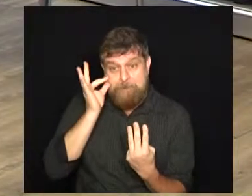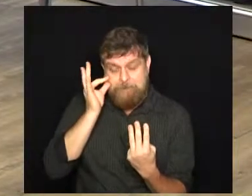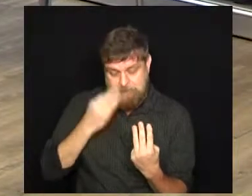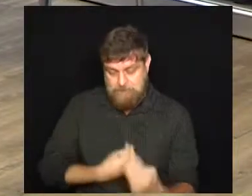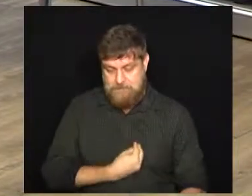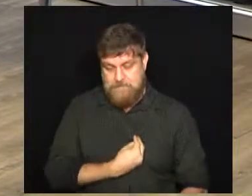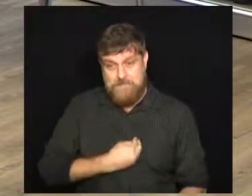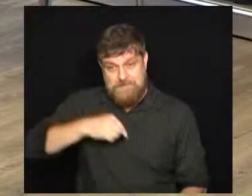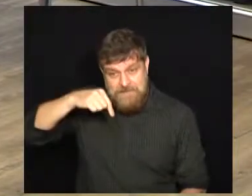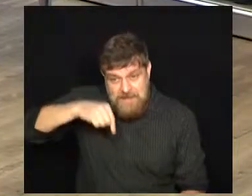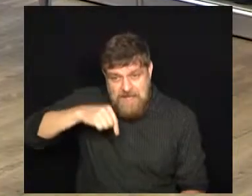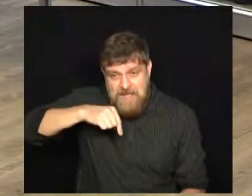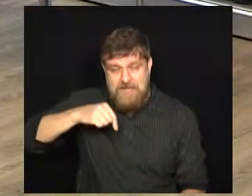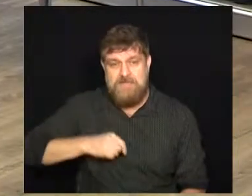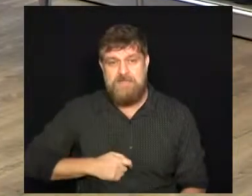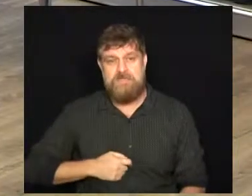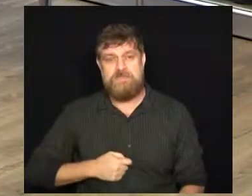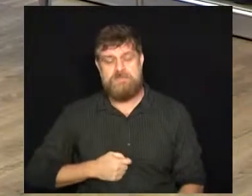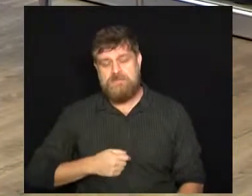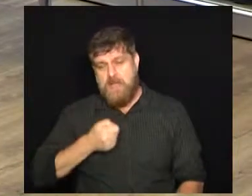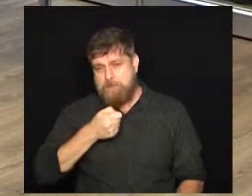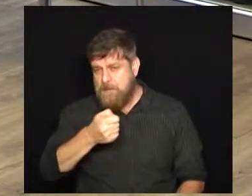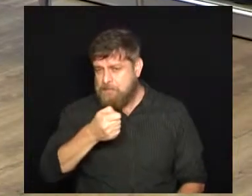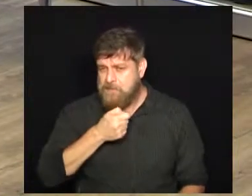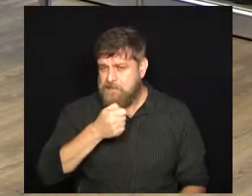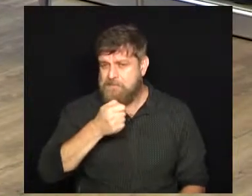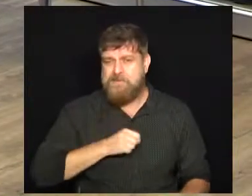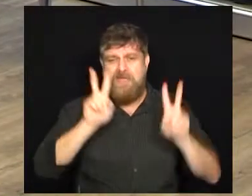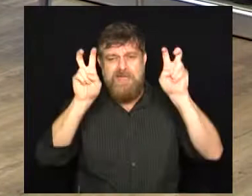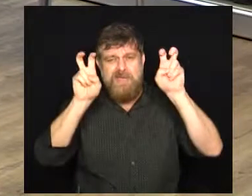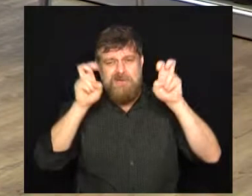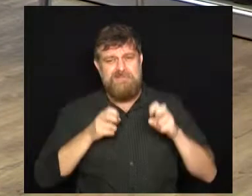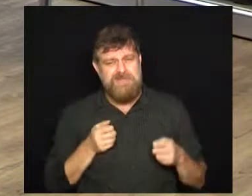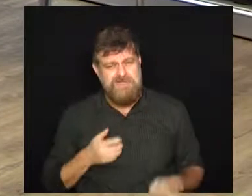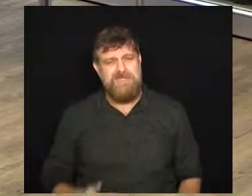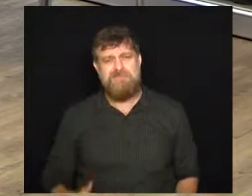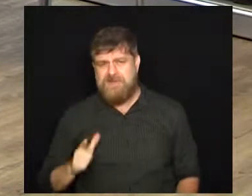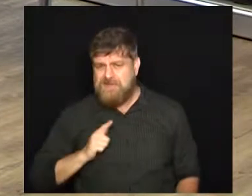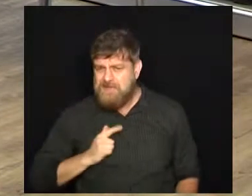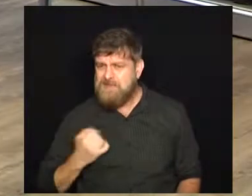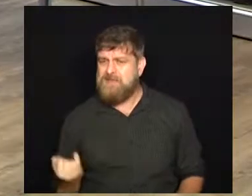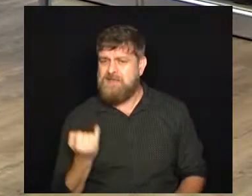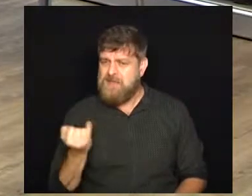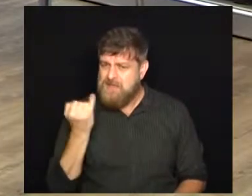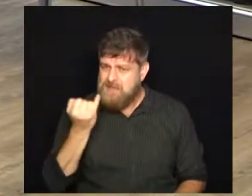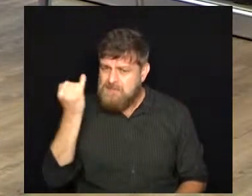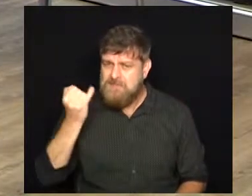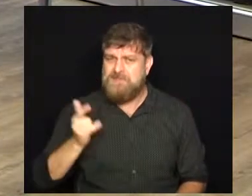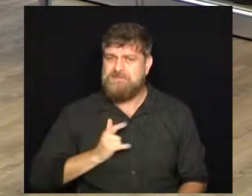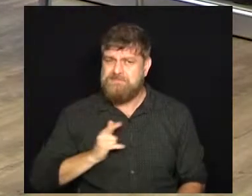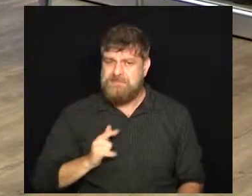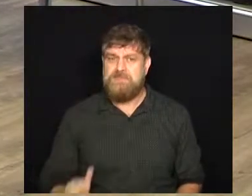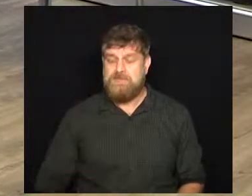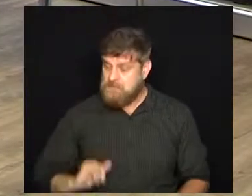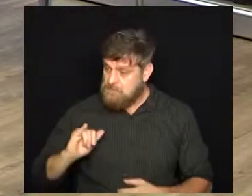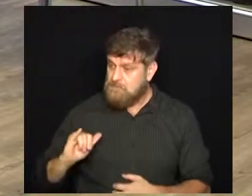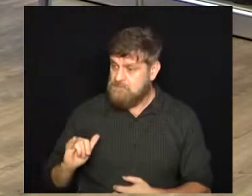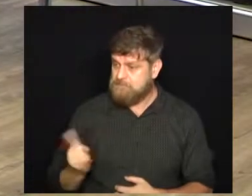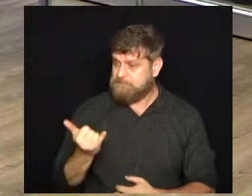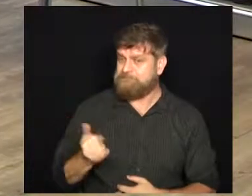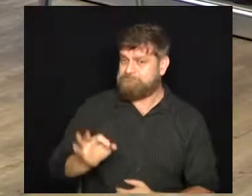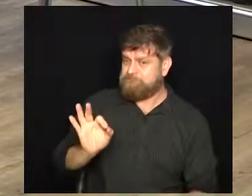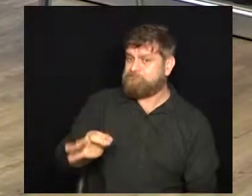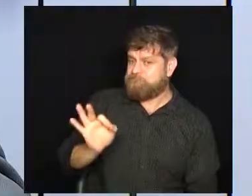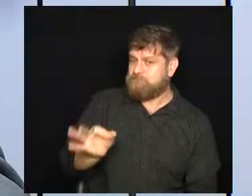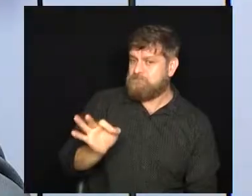tema que é tão importante, tão polêmico e tão delicado, né, vereador? Com certeza, é uma oportunidade